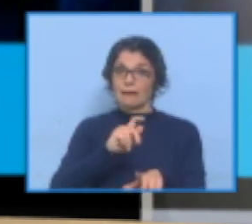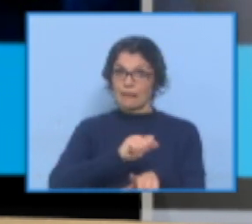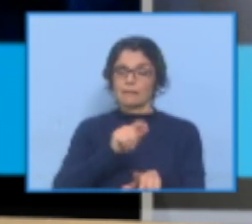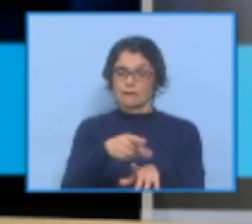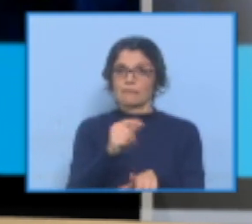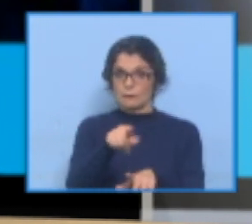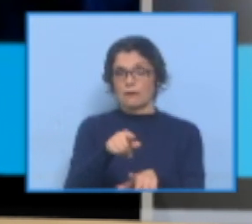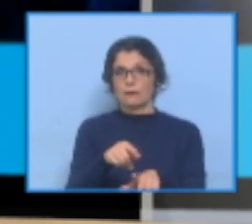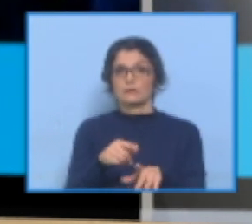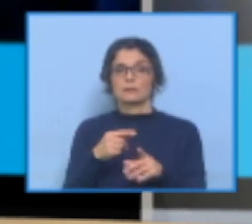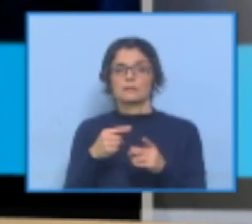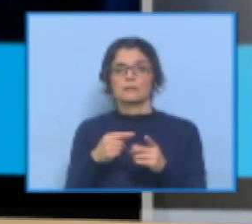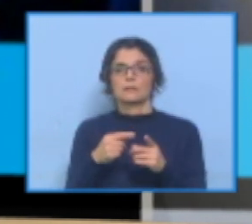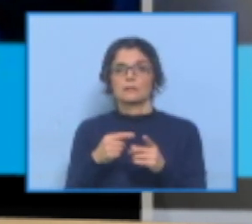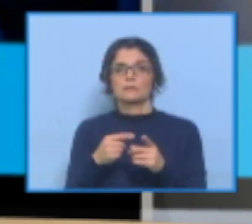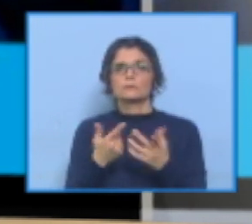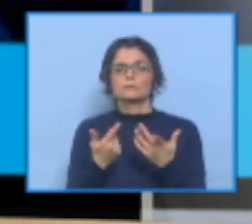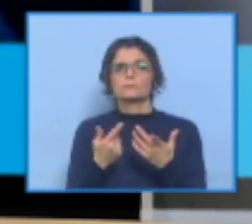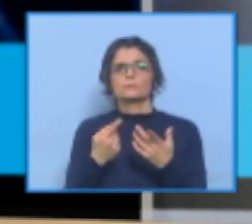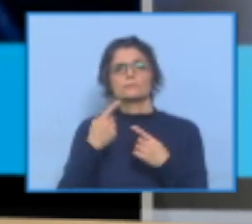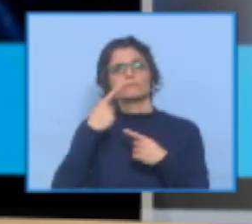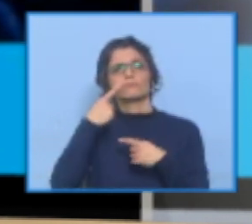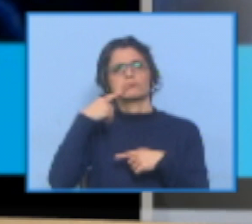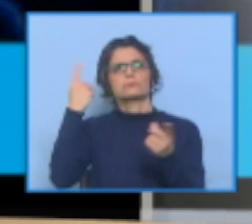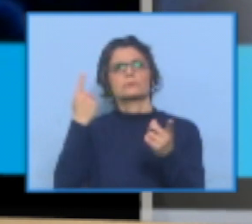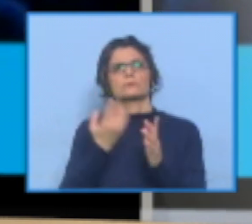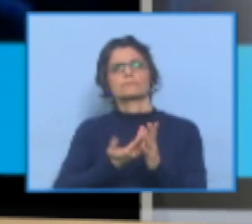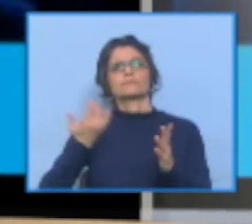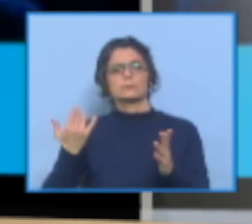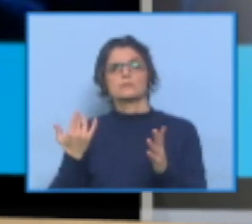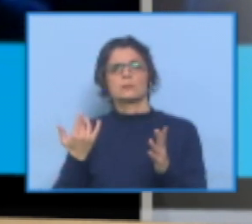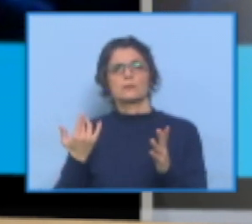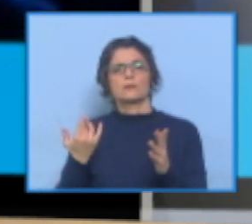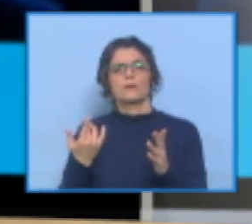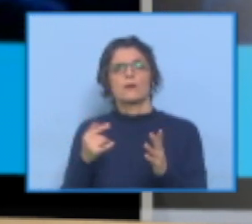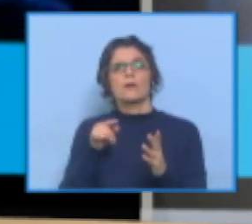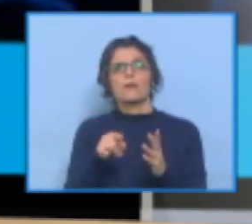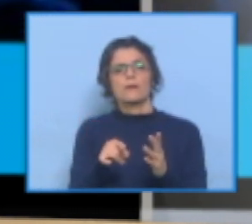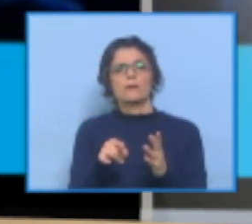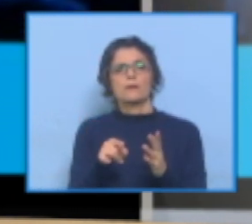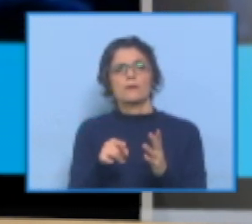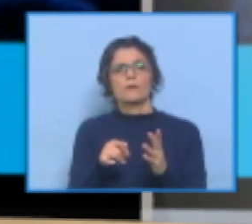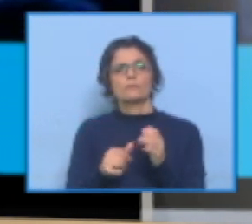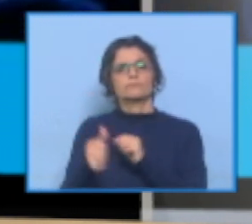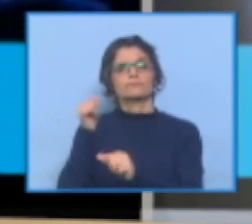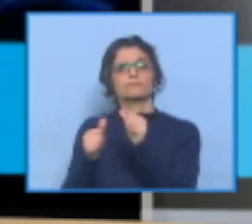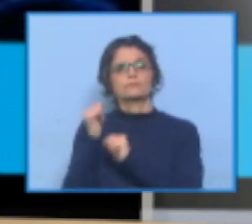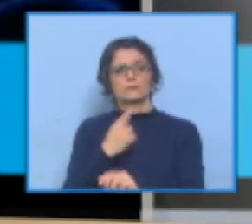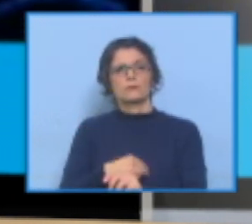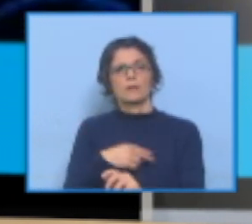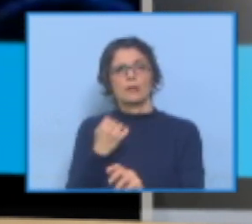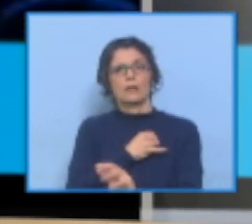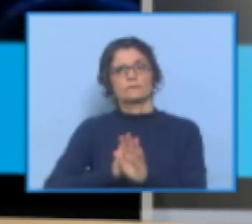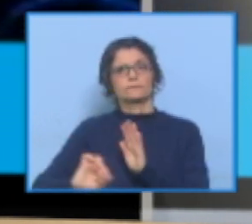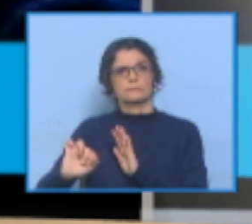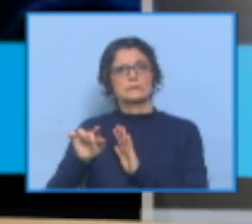com praticamente a retirada do autoproclamado Estado Islâmico destes 2 países, da Síria e do Iraque, portanto, houve um regresso dos cristãos às suas casas e, portanto, é